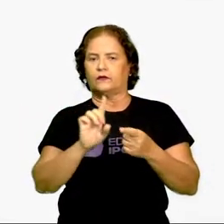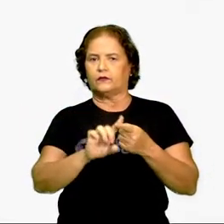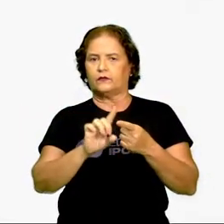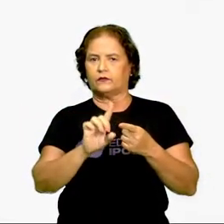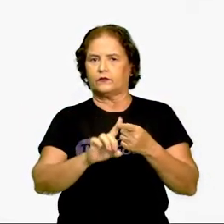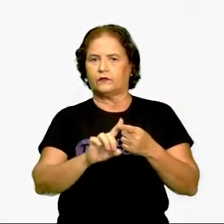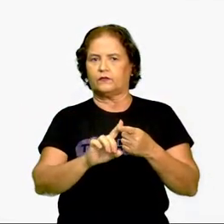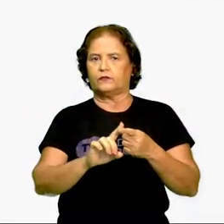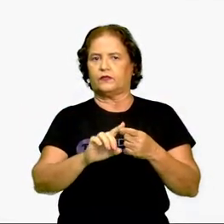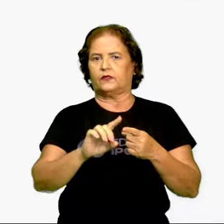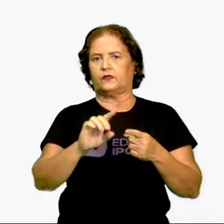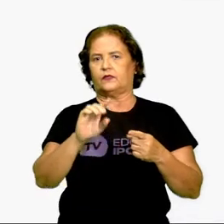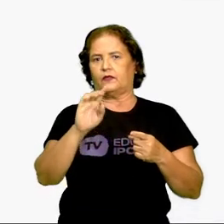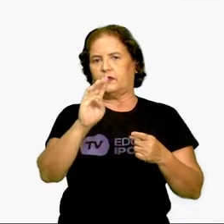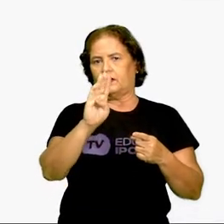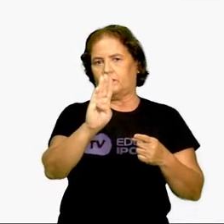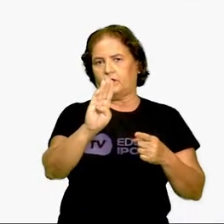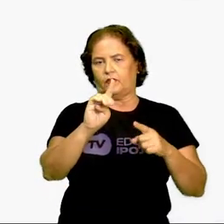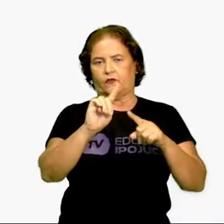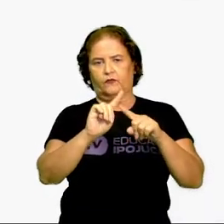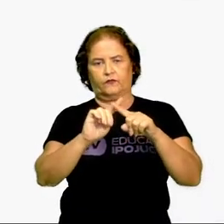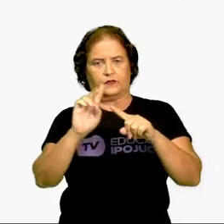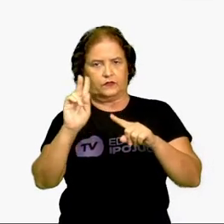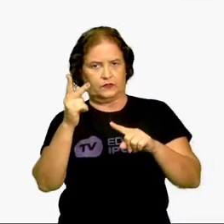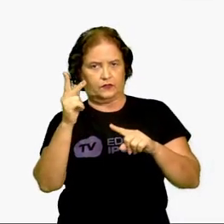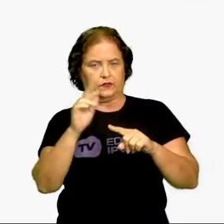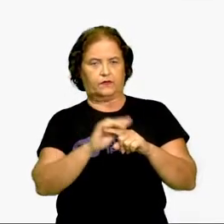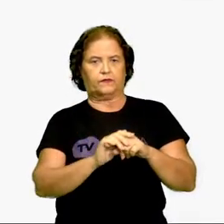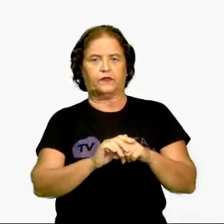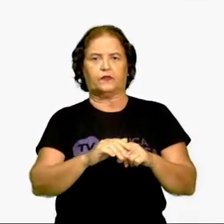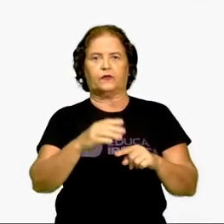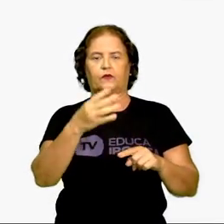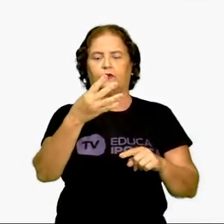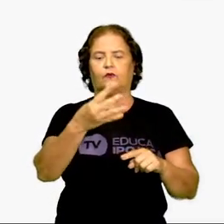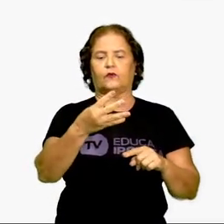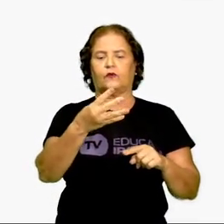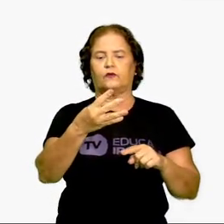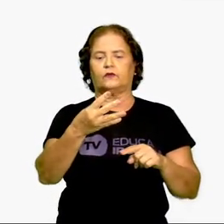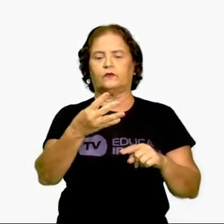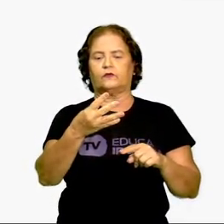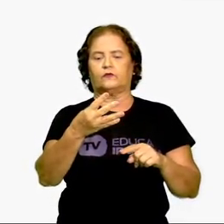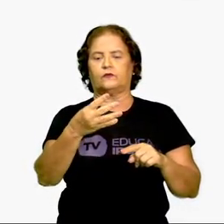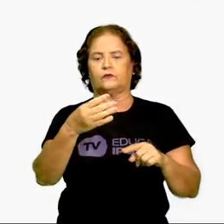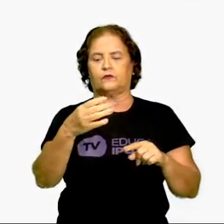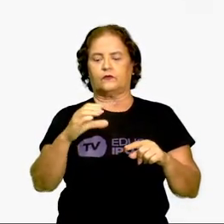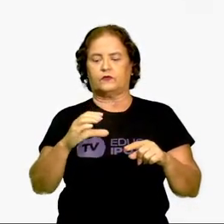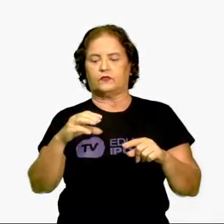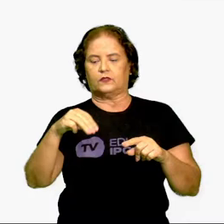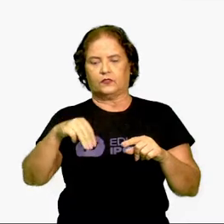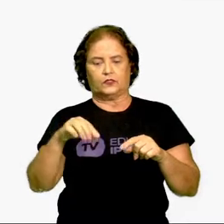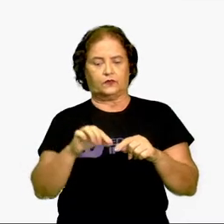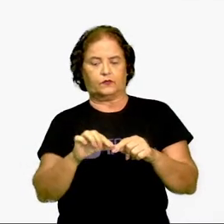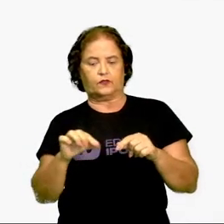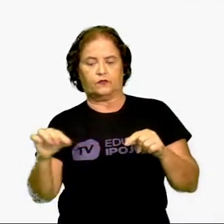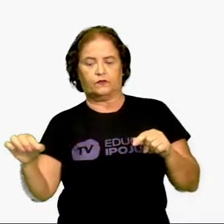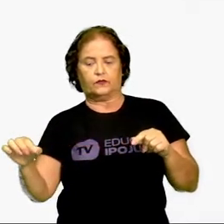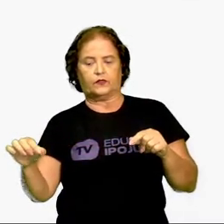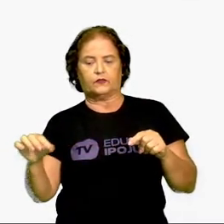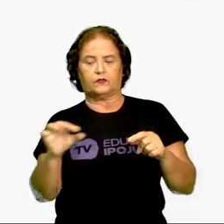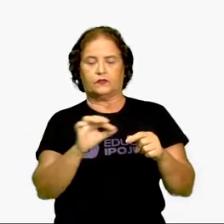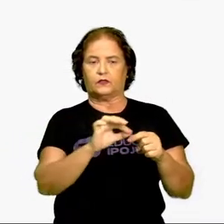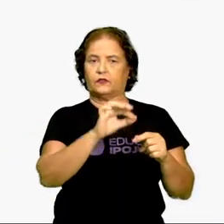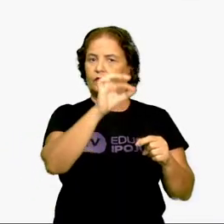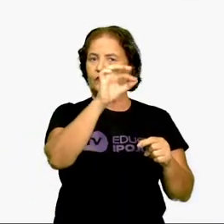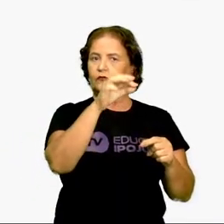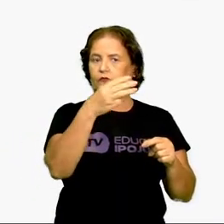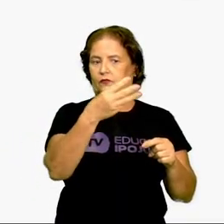base vezes altura. 4 centímetros de base e altura 3. Cuidado, não confunda o